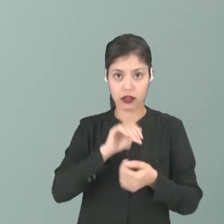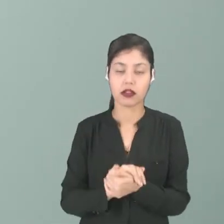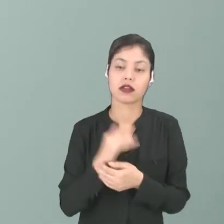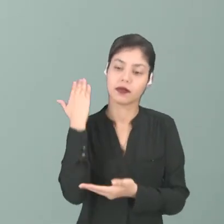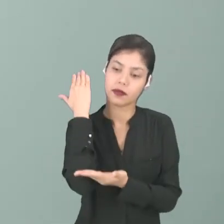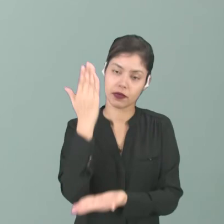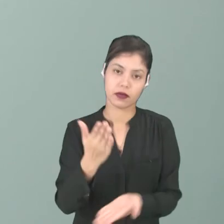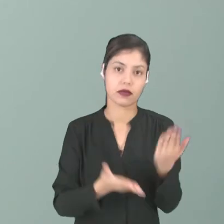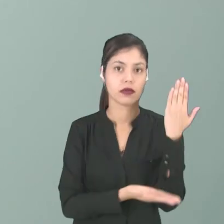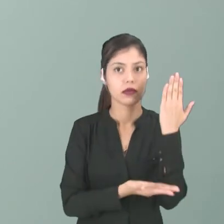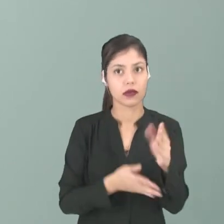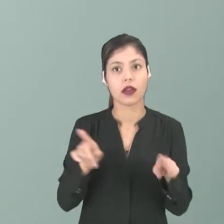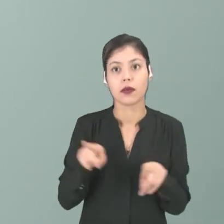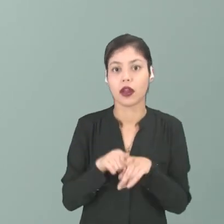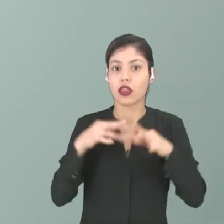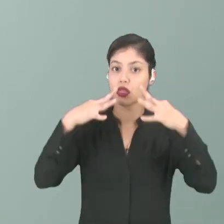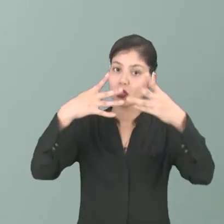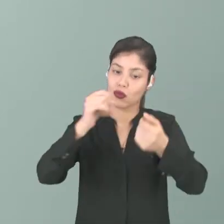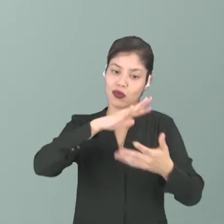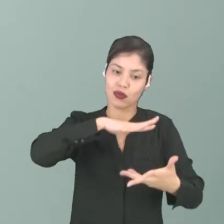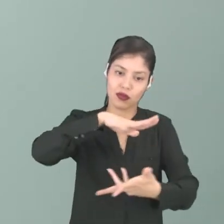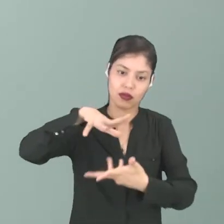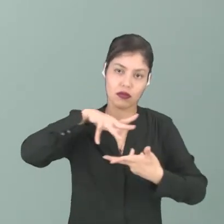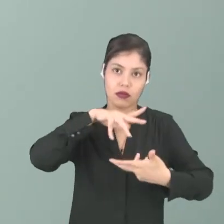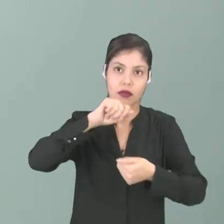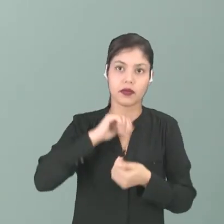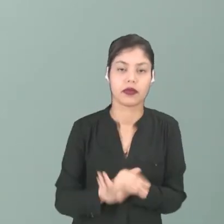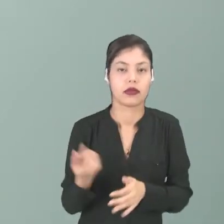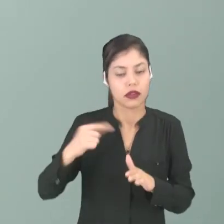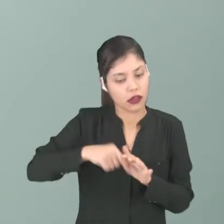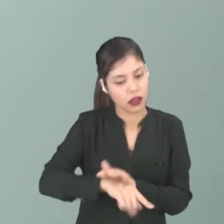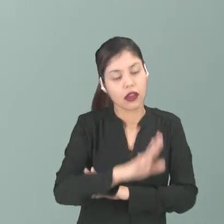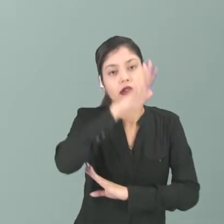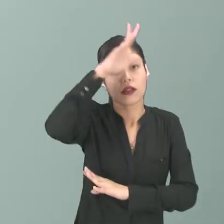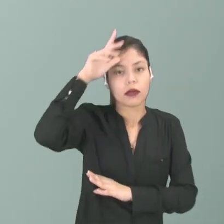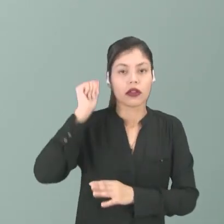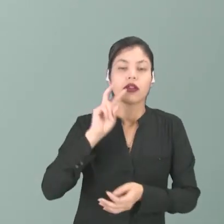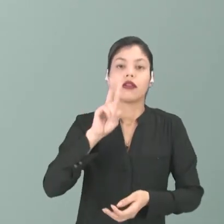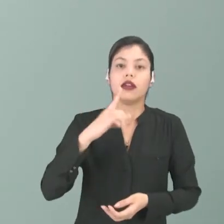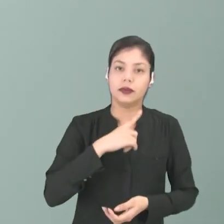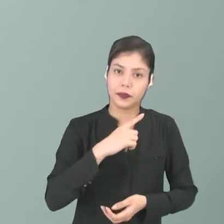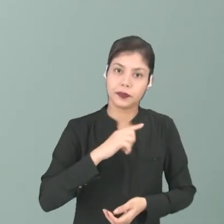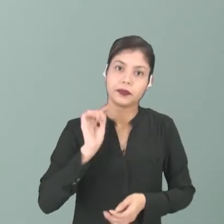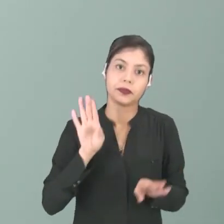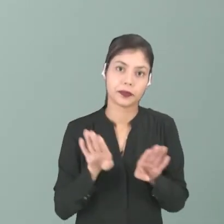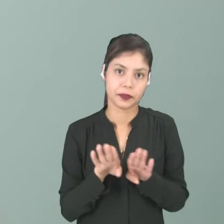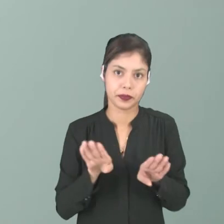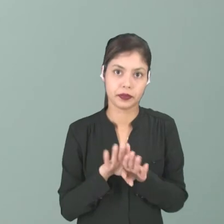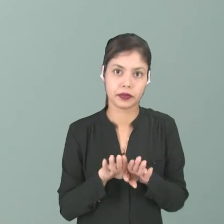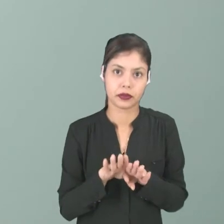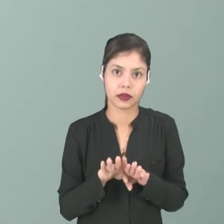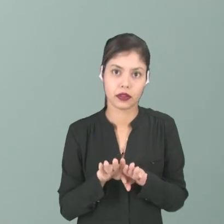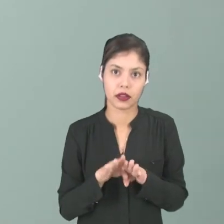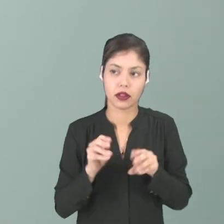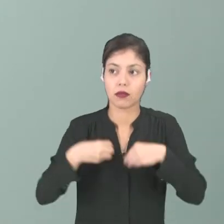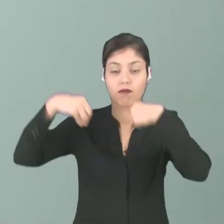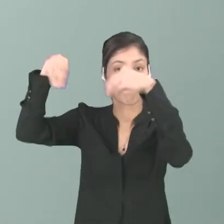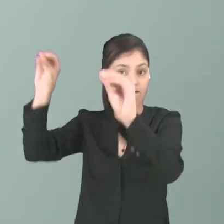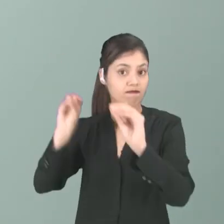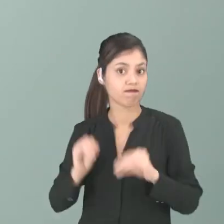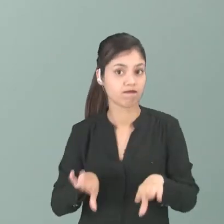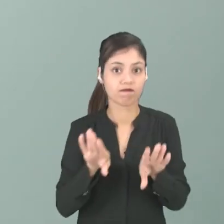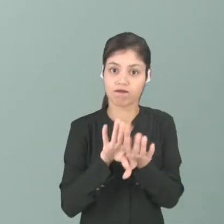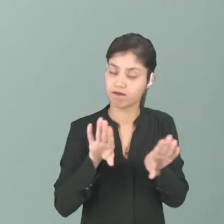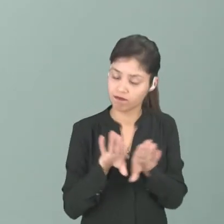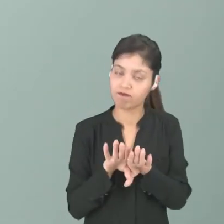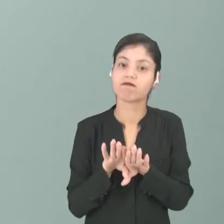desmatamento da Amazônia, porque atinge o mundo todo, dentro da Amazônia vai ter também grandes questões de exportações de nossos